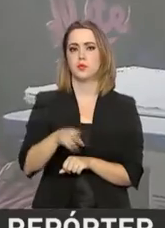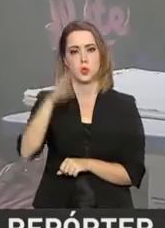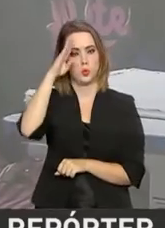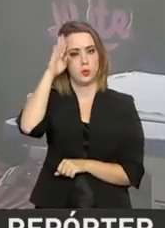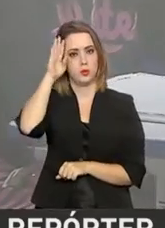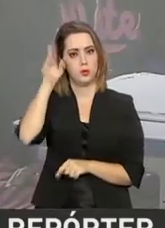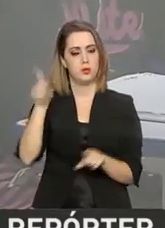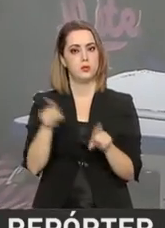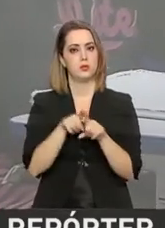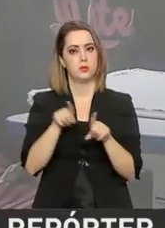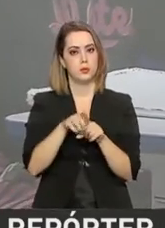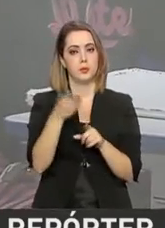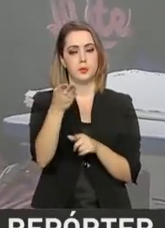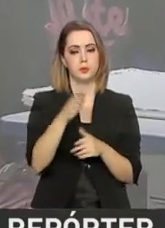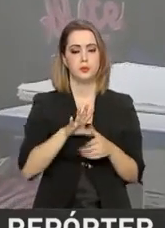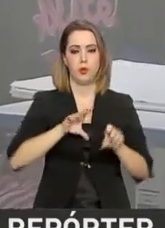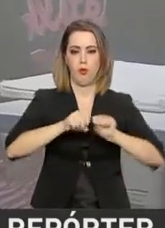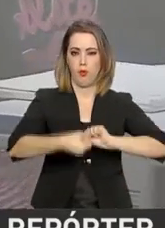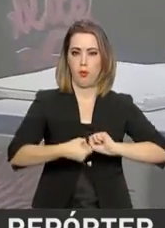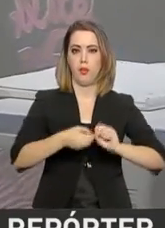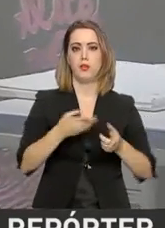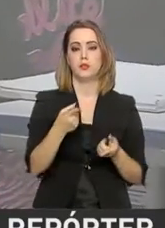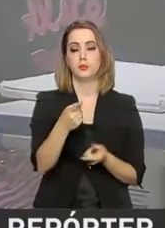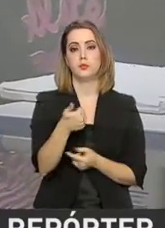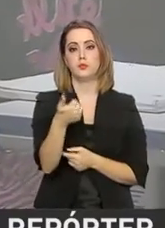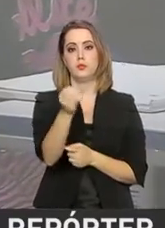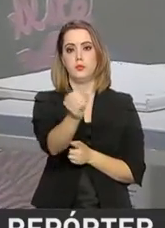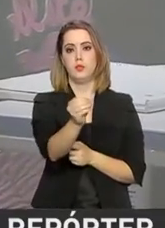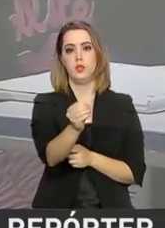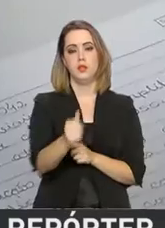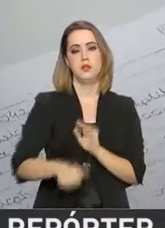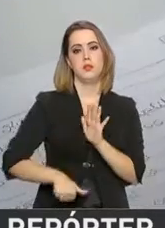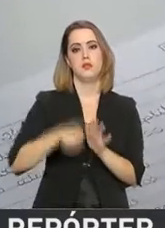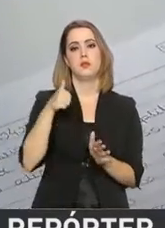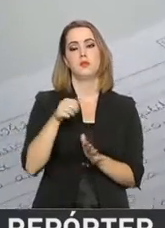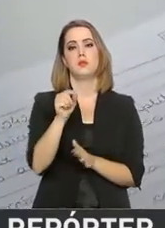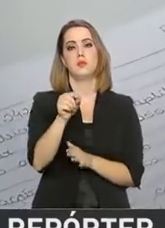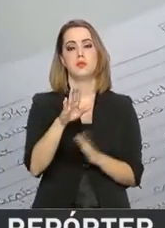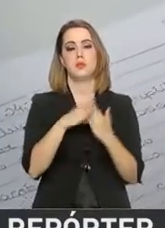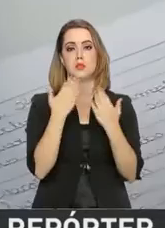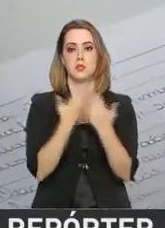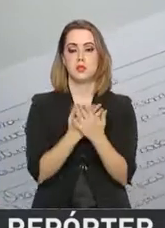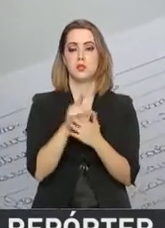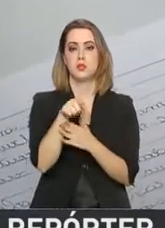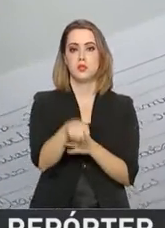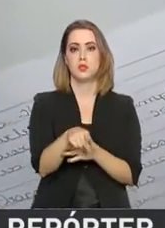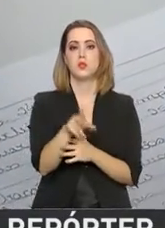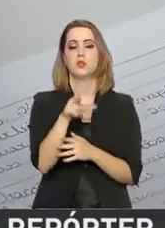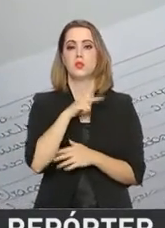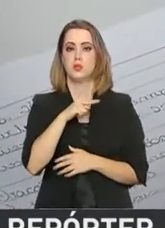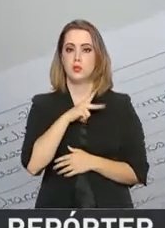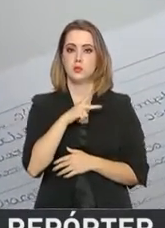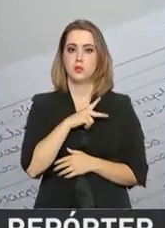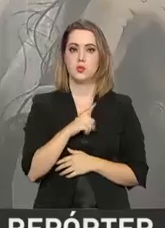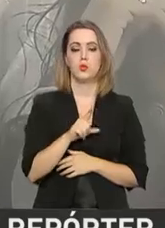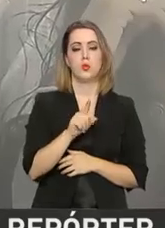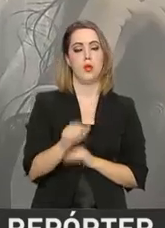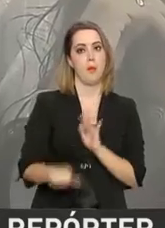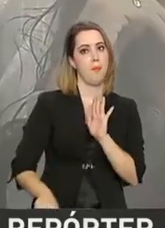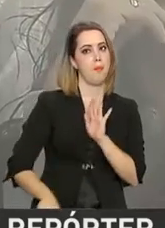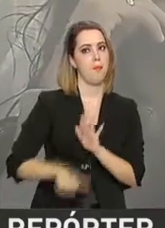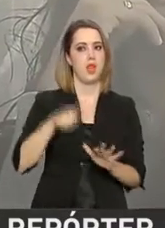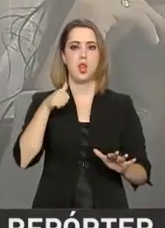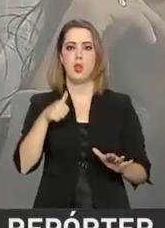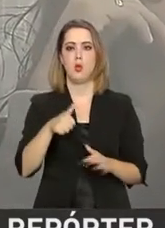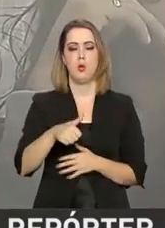Enem 2015, as 10 primeiras escolas são particulares, sendo a maior nota no estado de São Paulo. Já entre